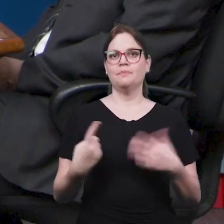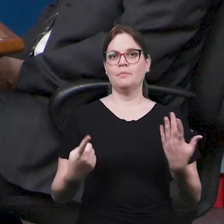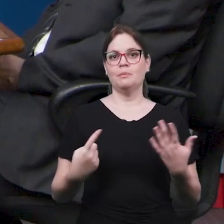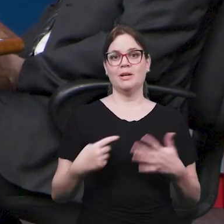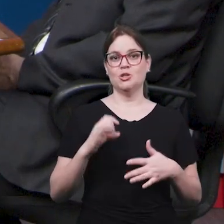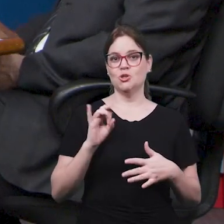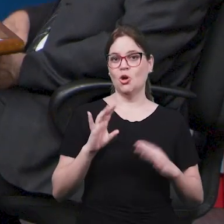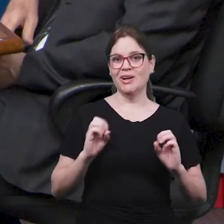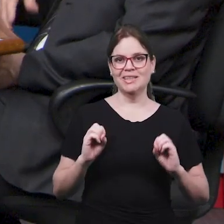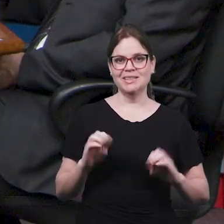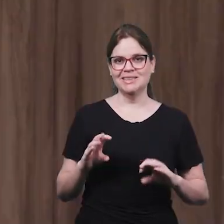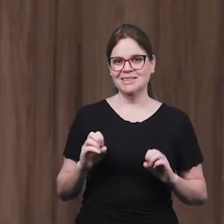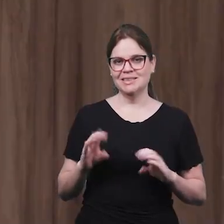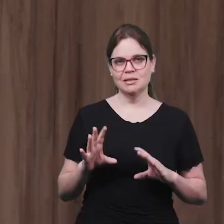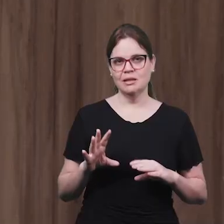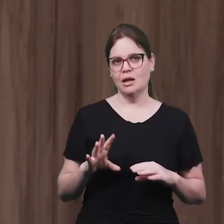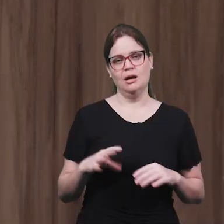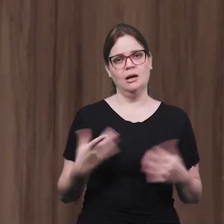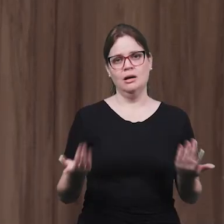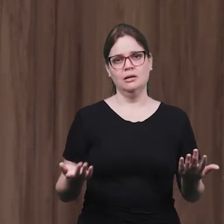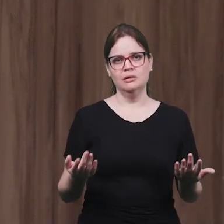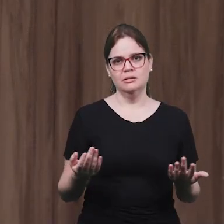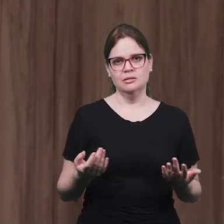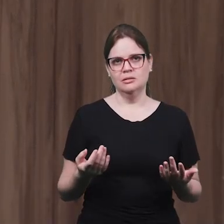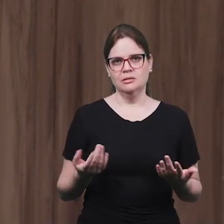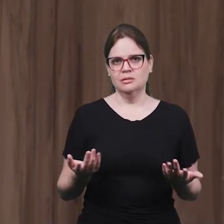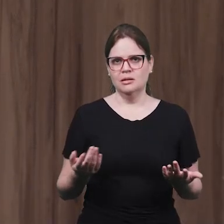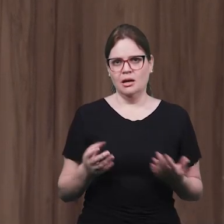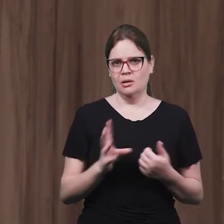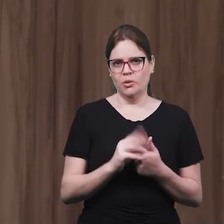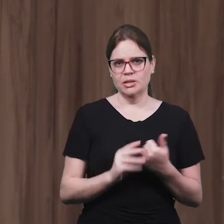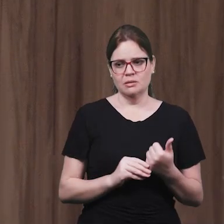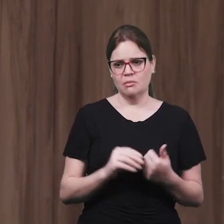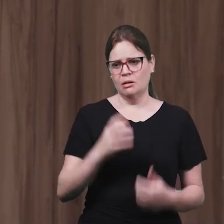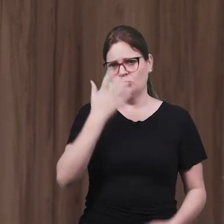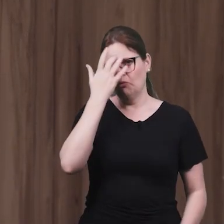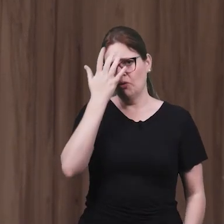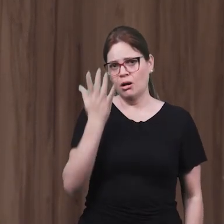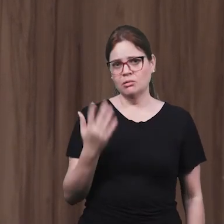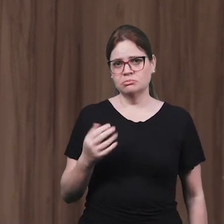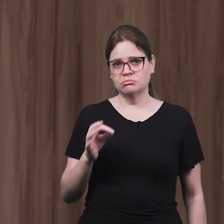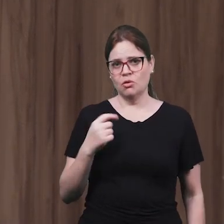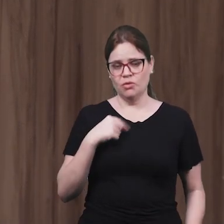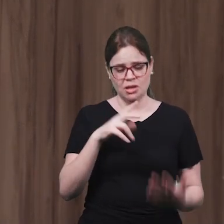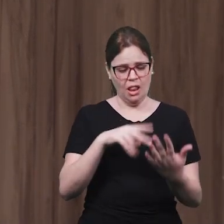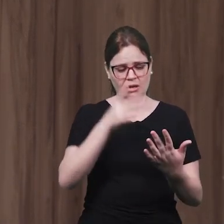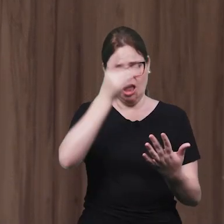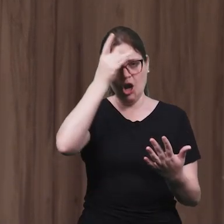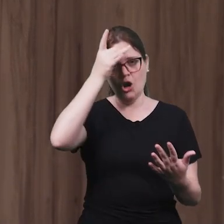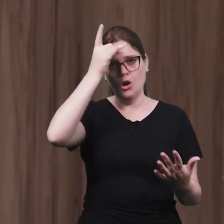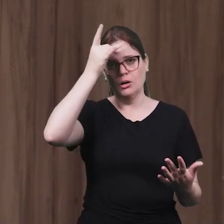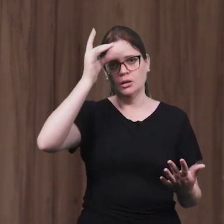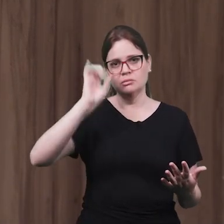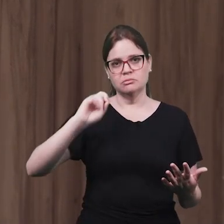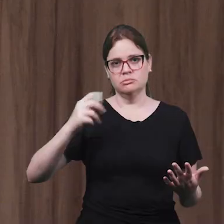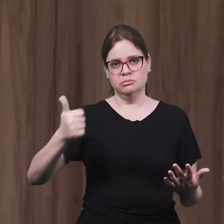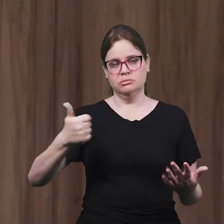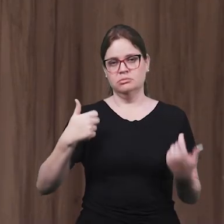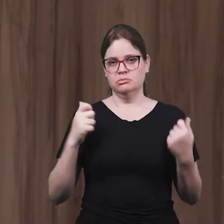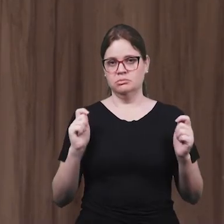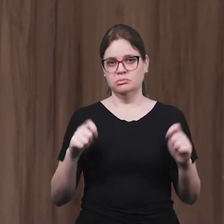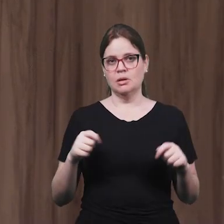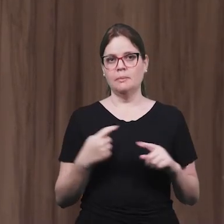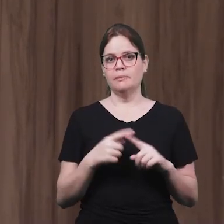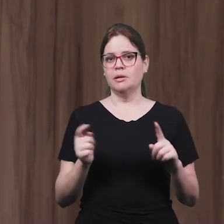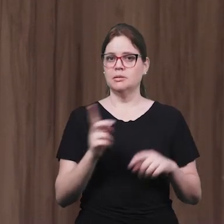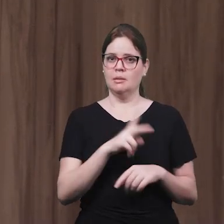difícil. Ensinar só por ensinar o conhecimento é até fácil. Você decora lá, você estuda e fica fácil.